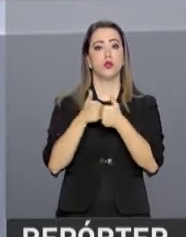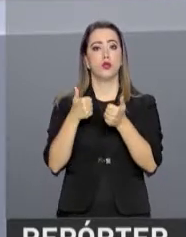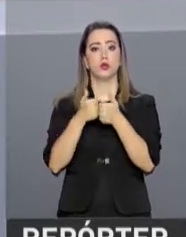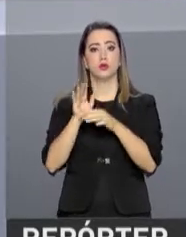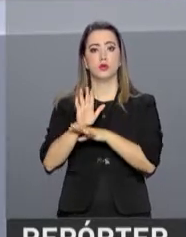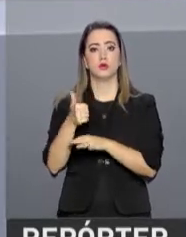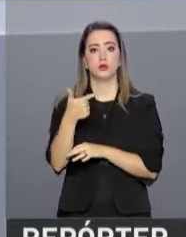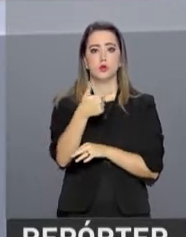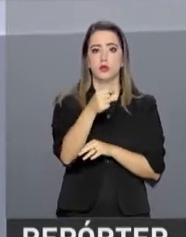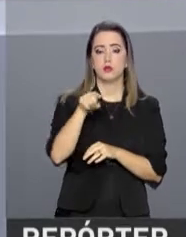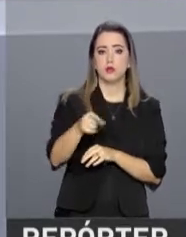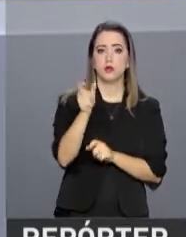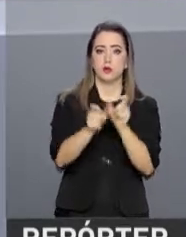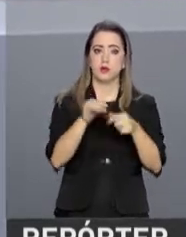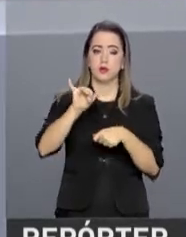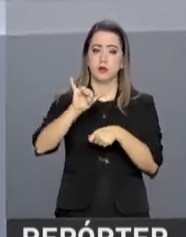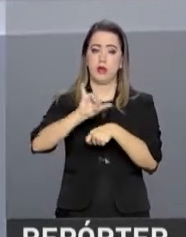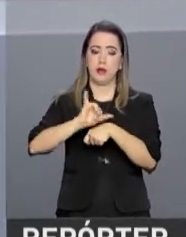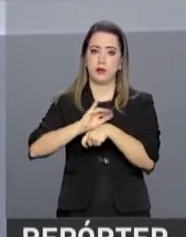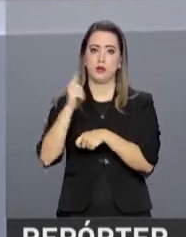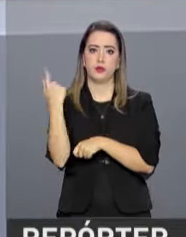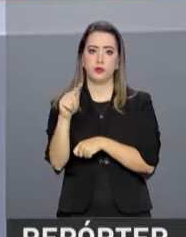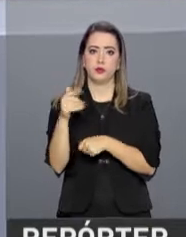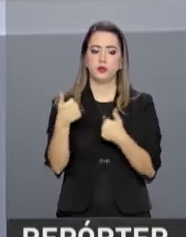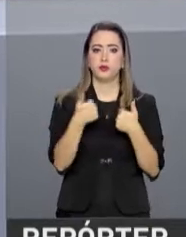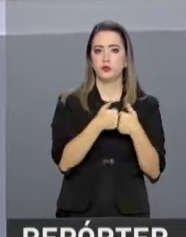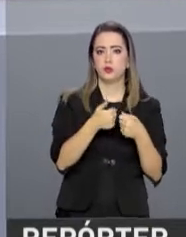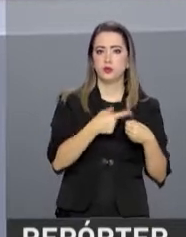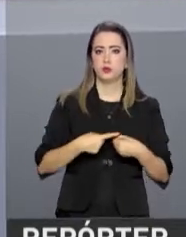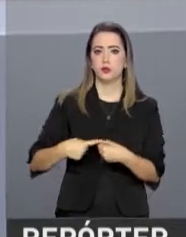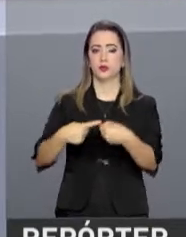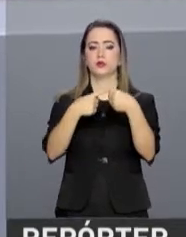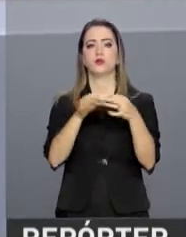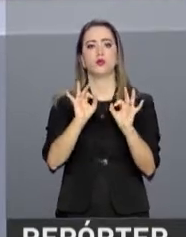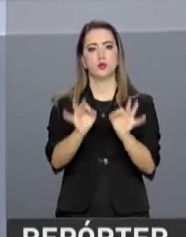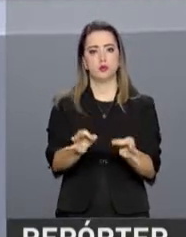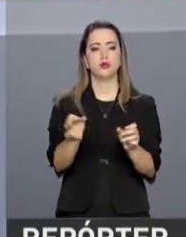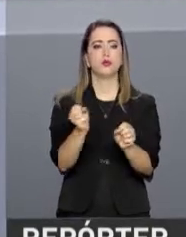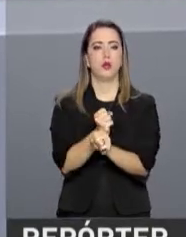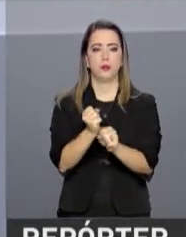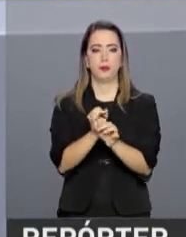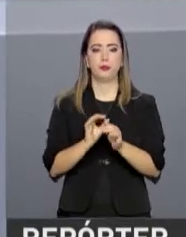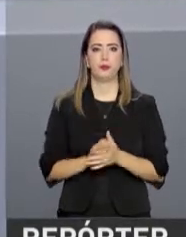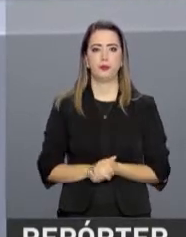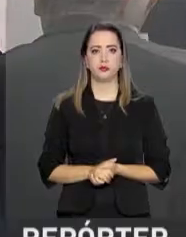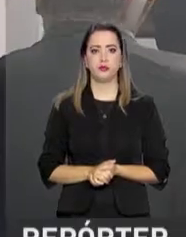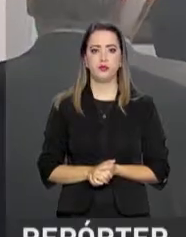120 mil pessoas na capital de goiás e região metropolitana quando a obra estiver totalmente concluída